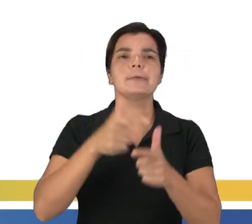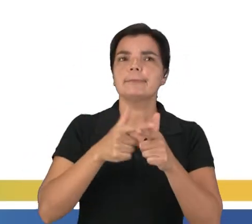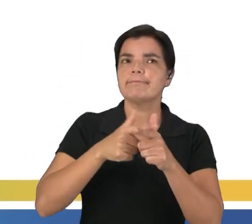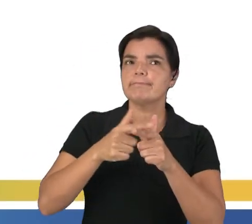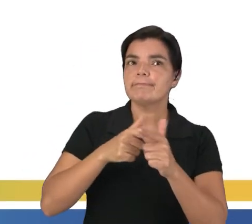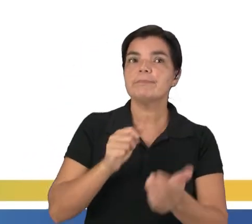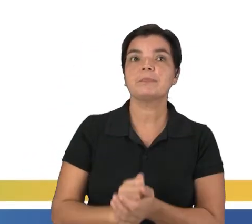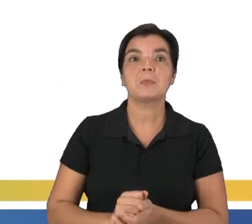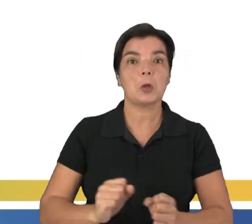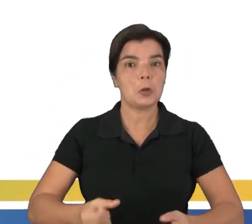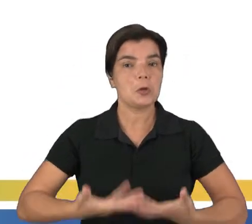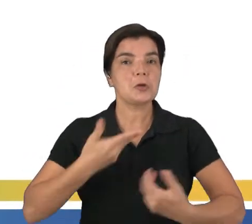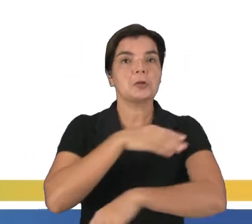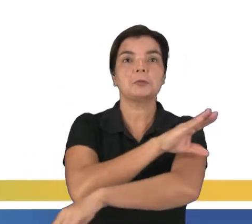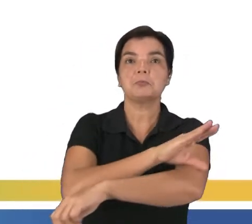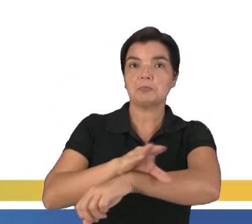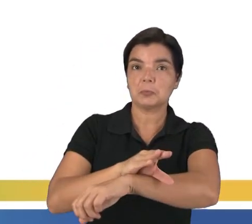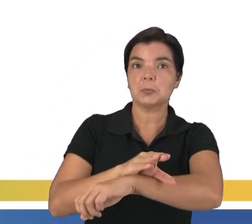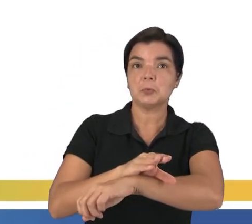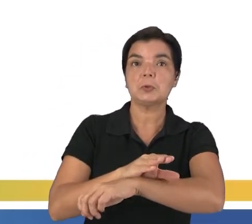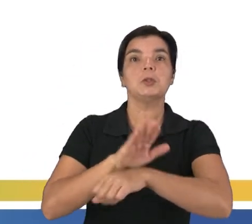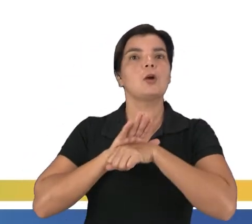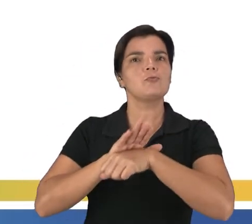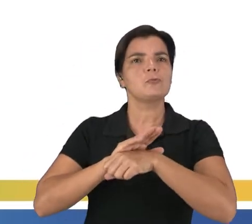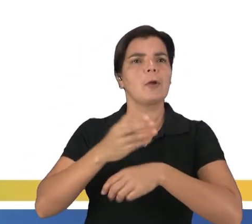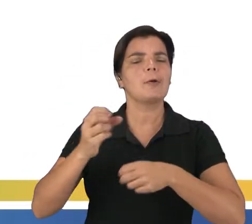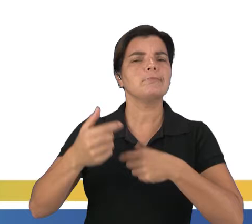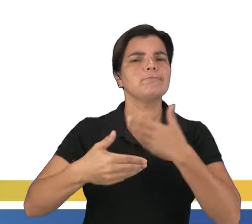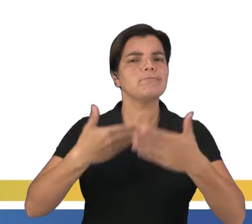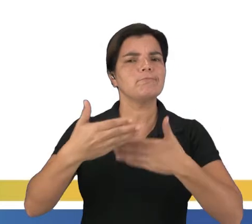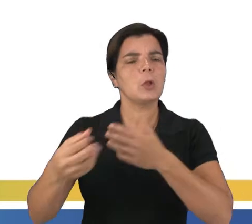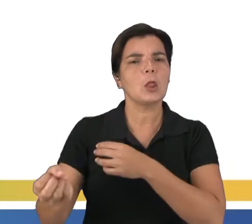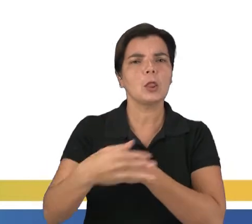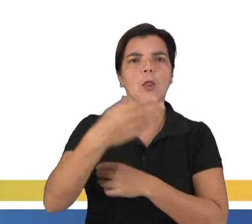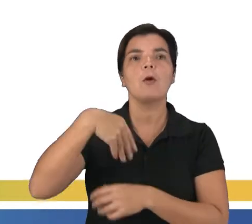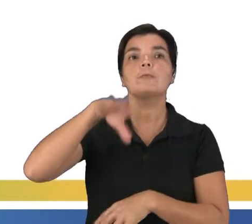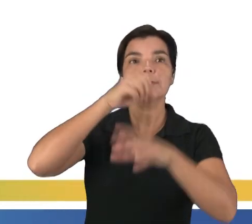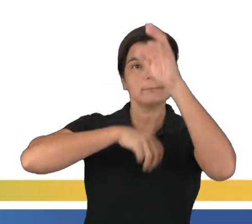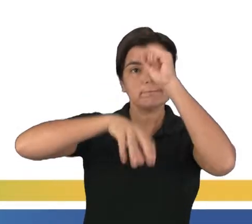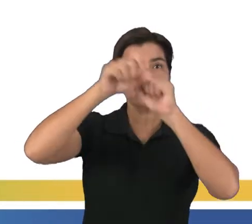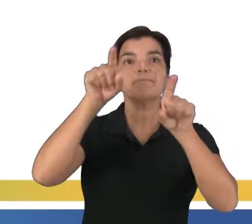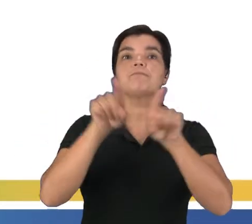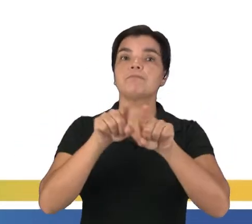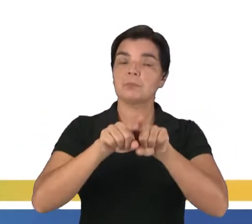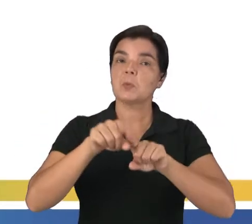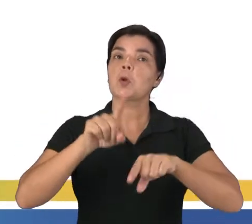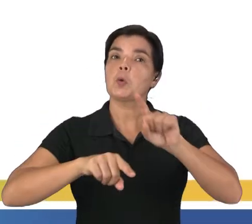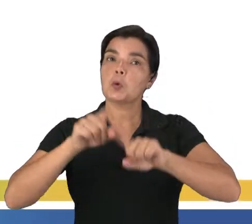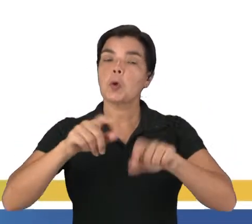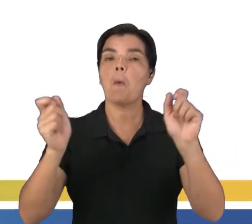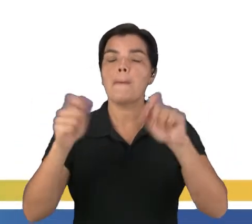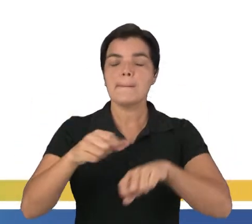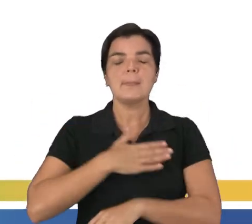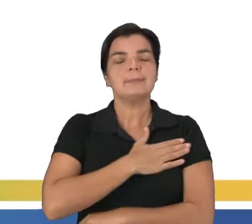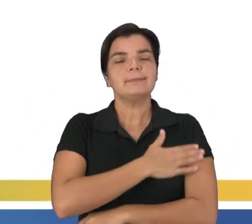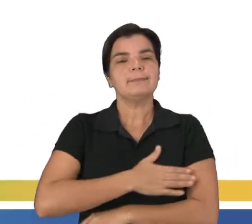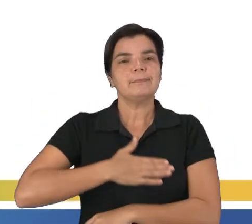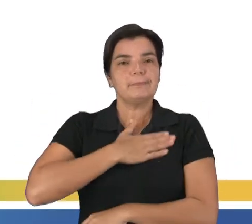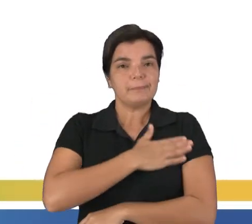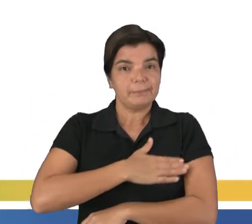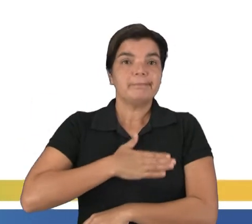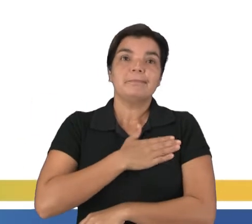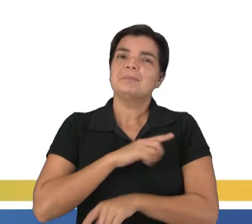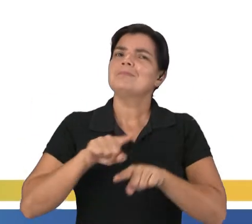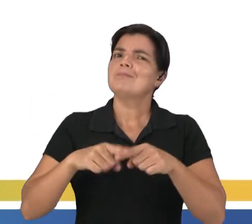capacidade de resolver problemas, enriquece a cultura e ajuda a gerar novos saberes. É uma ferramenta que pode produzir